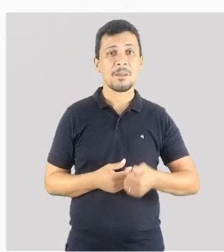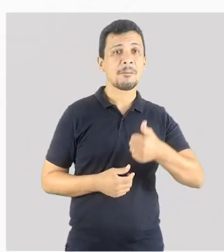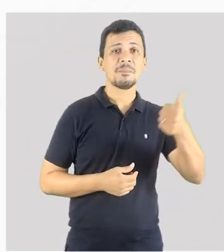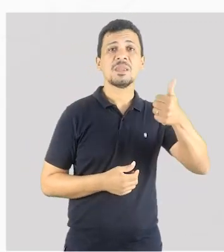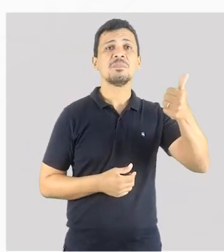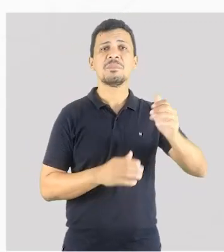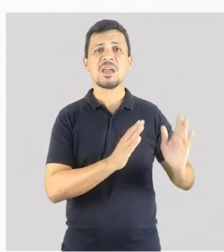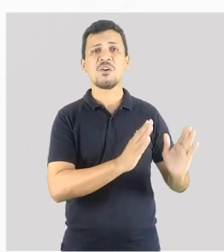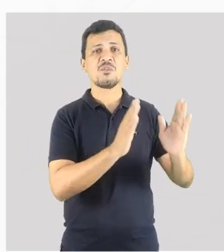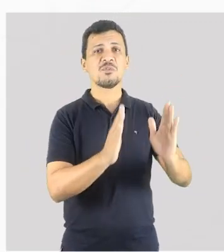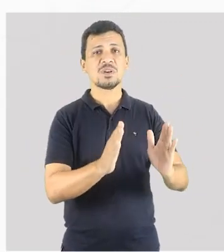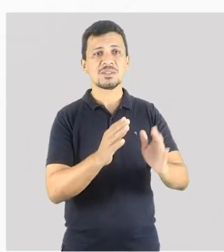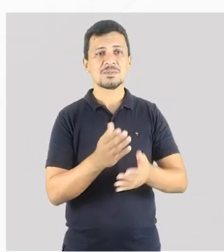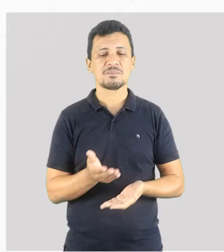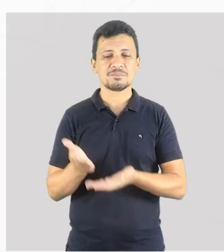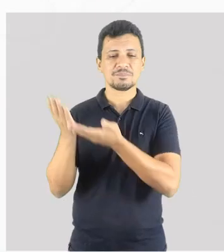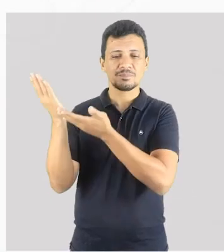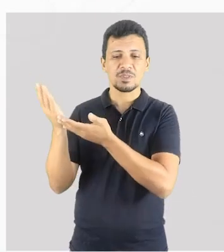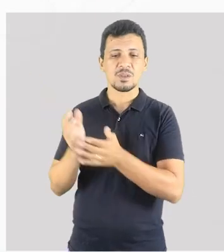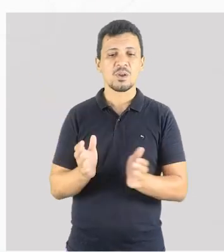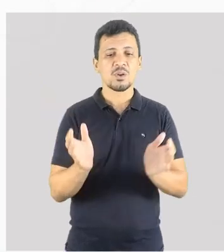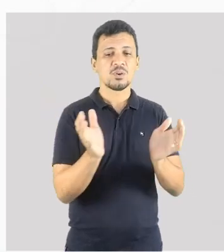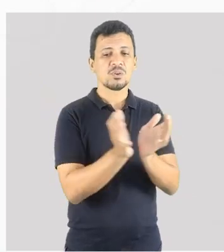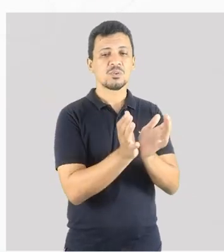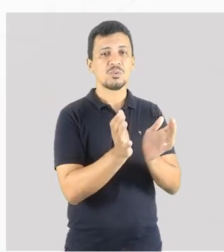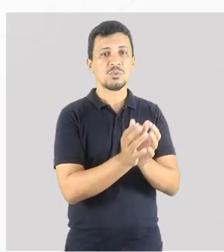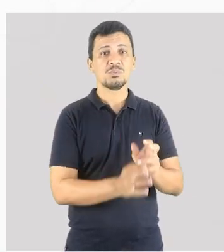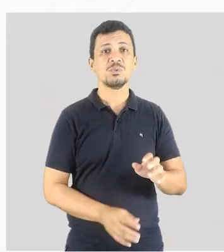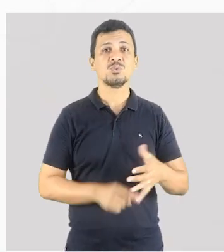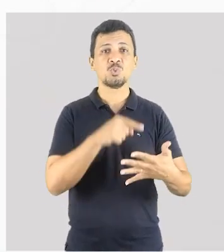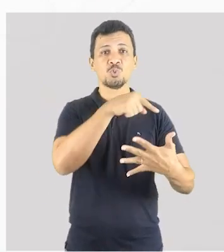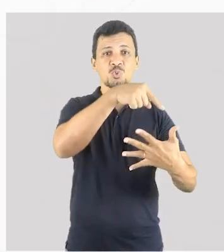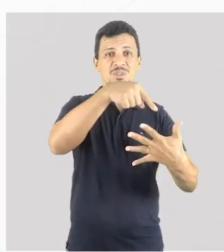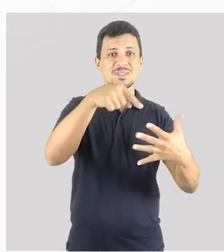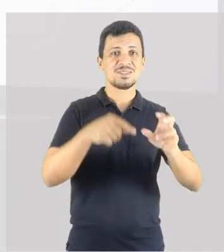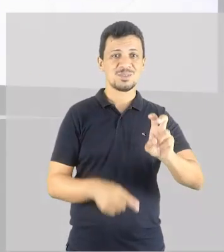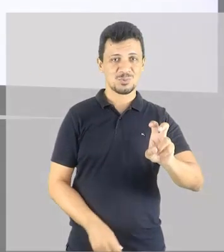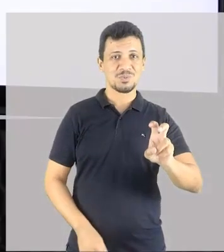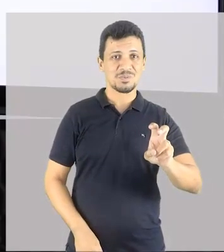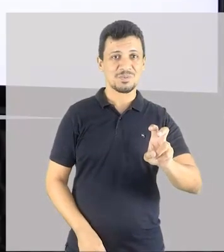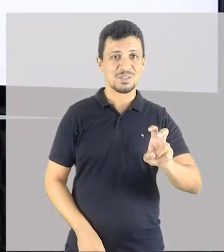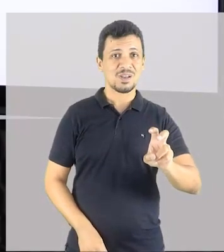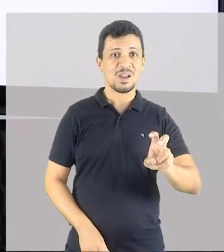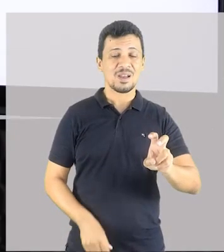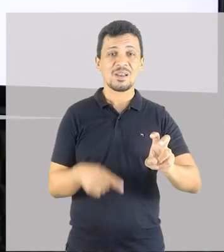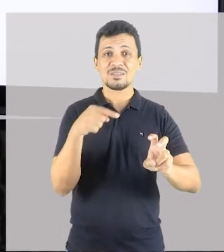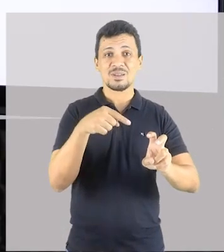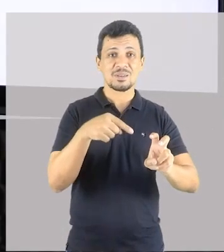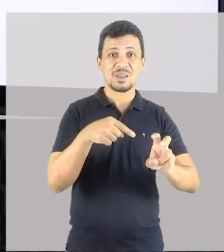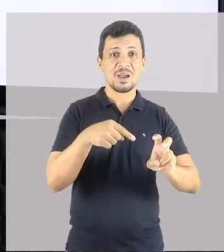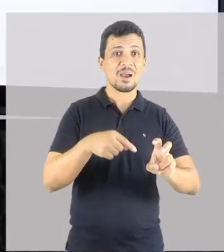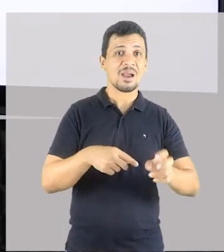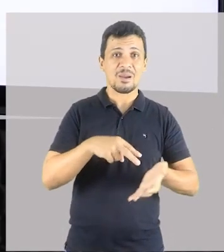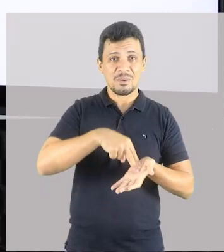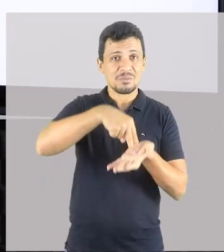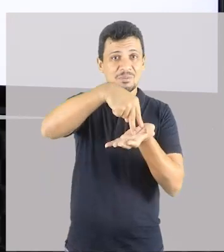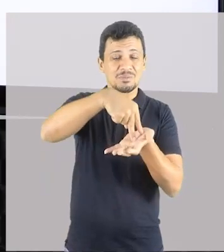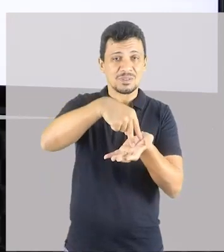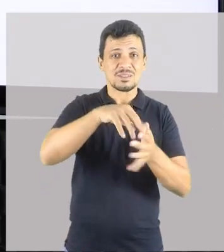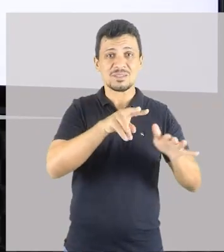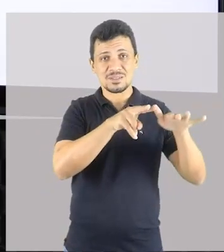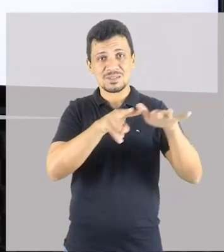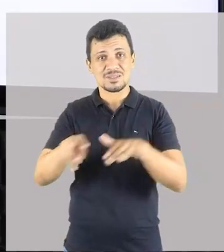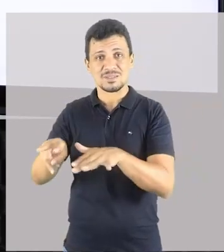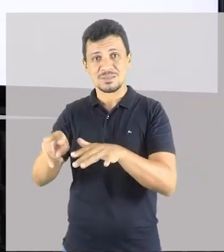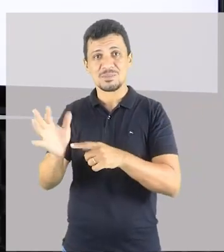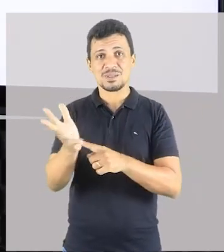fase do modernismo, chamado do Grupo dos Cinco, que foram os que estiveram à frente da Semana de Arte